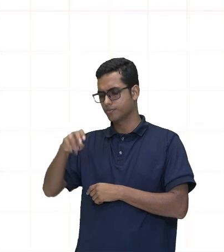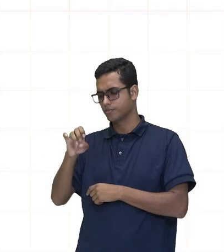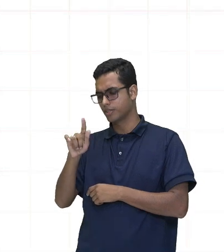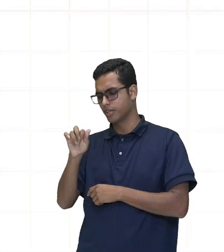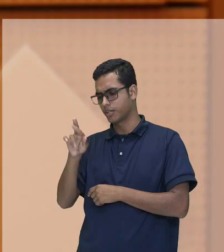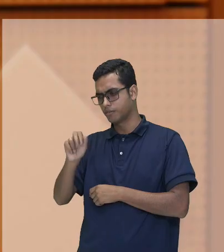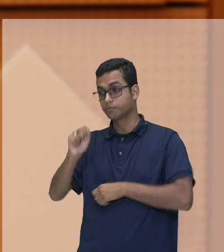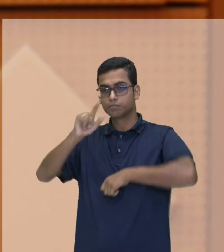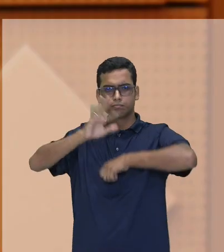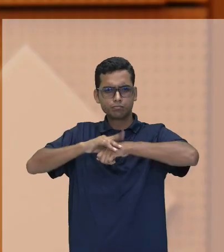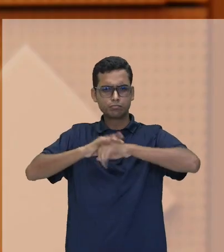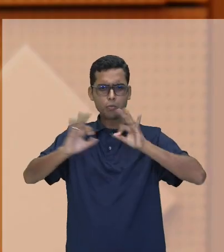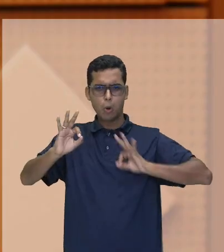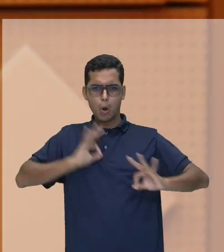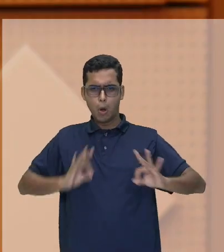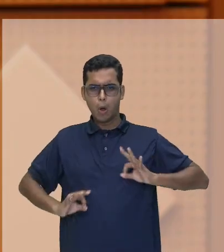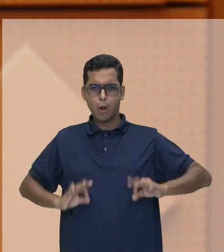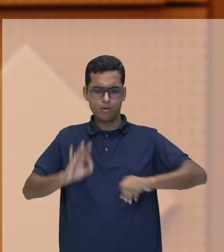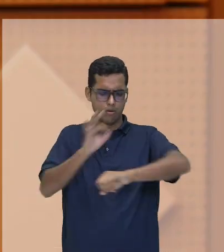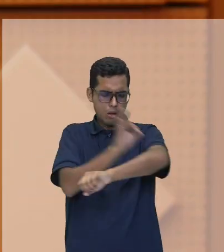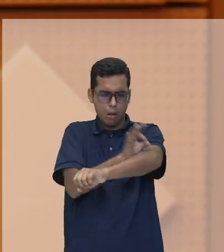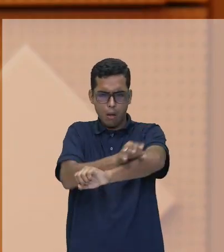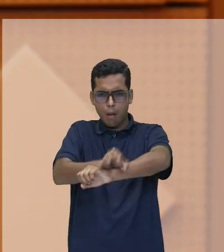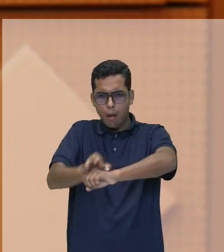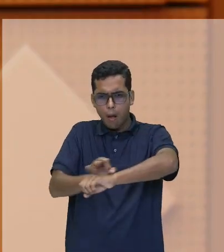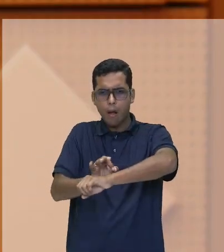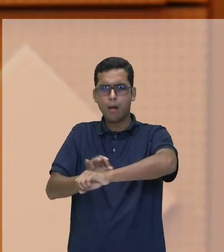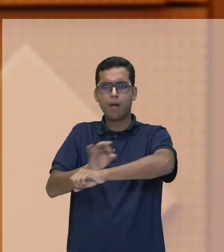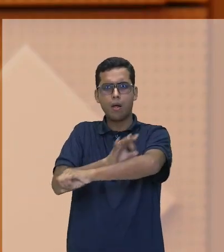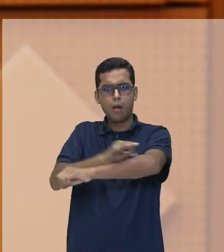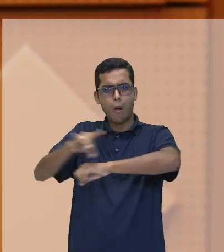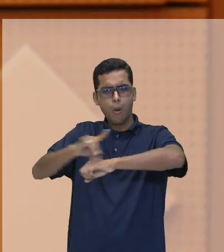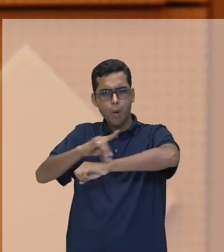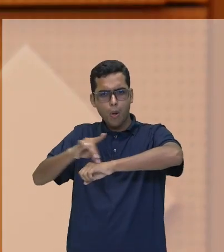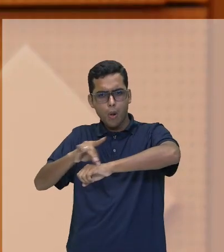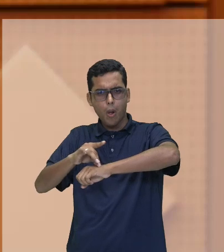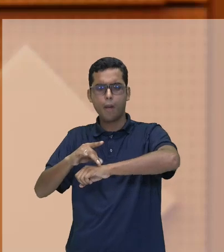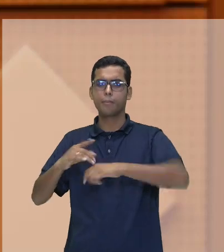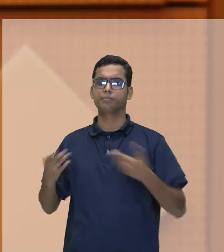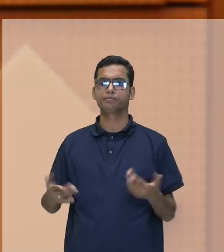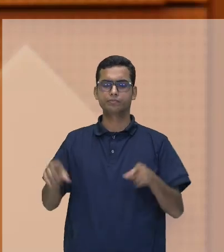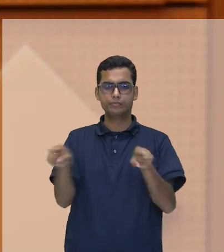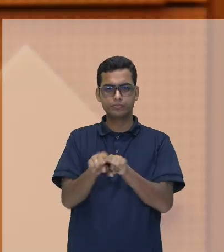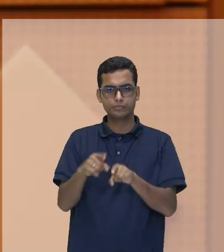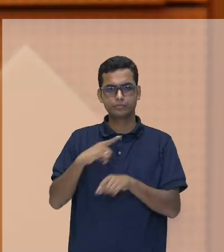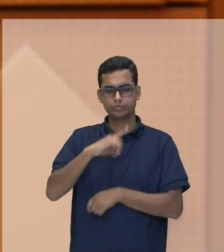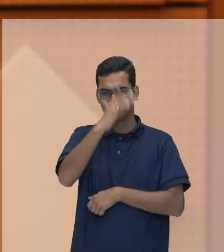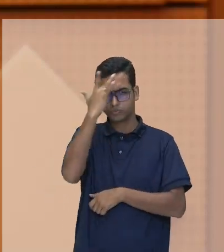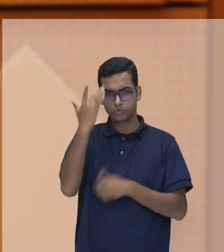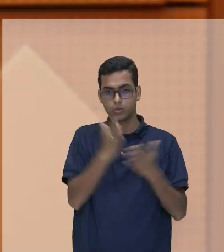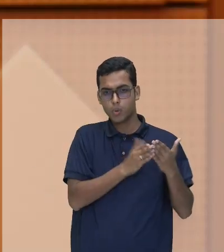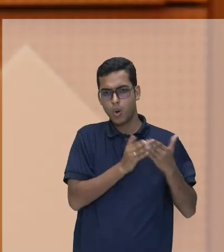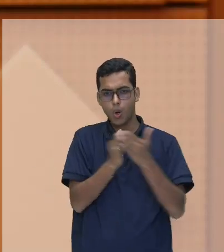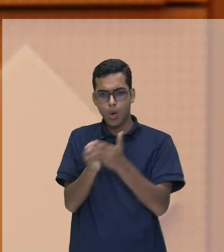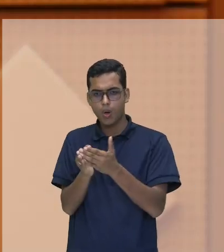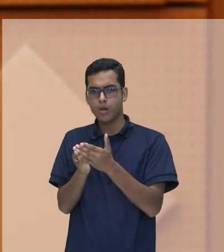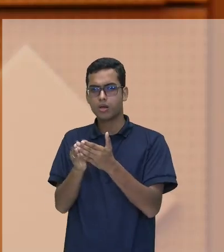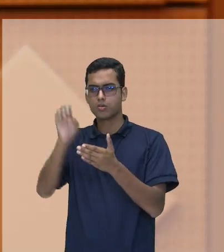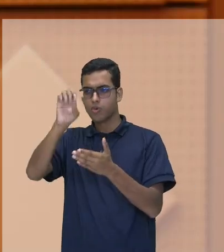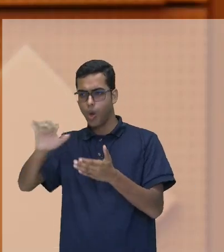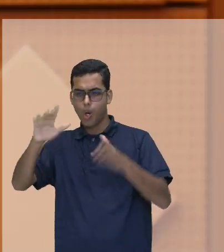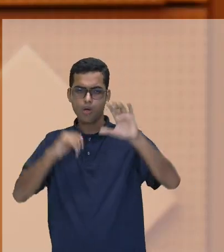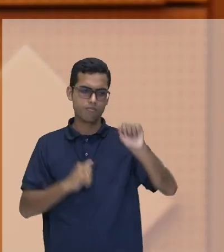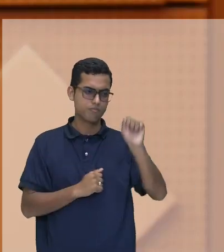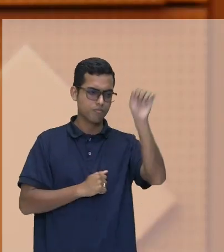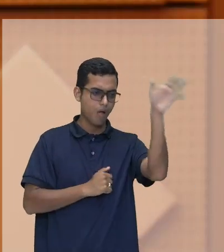tem essa assunção das feiras, dos burgos e, consequentemente, das cidades,